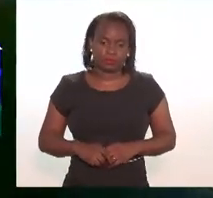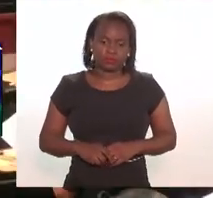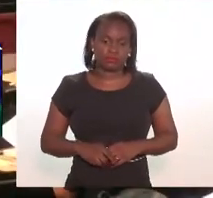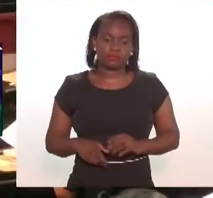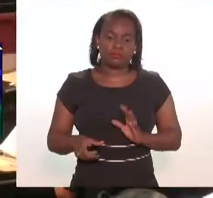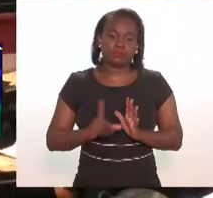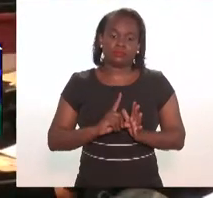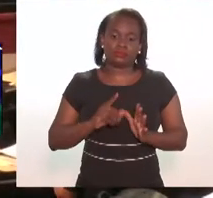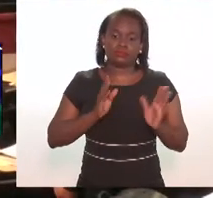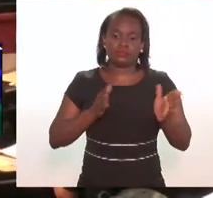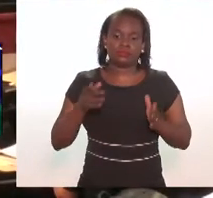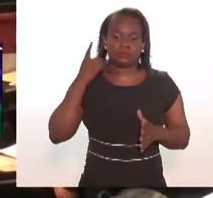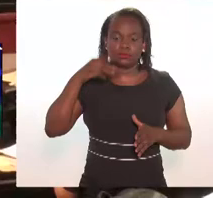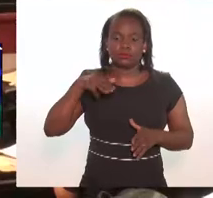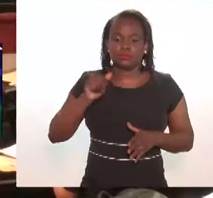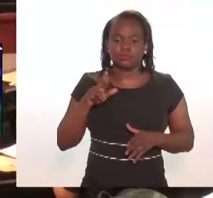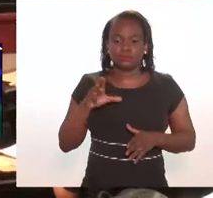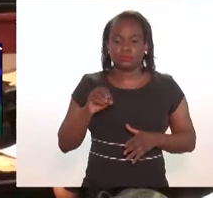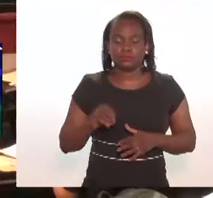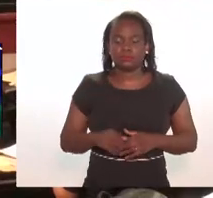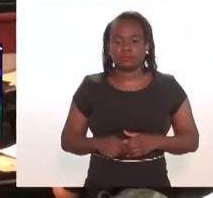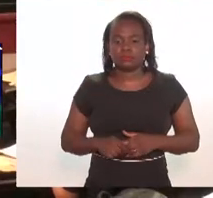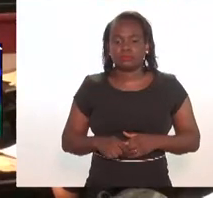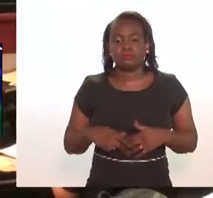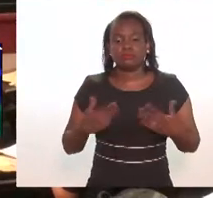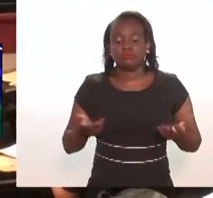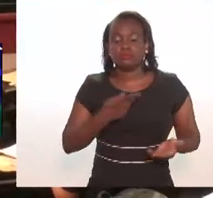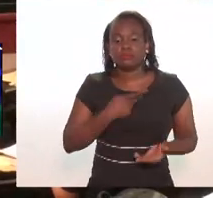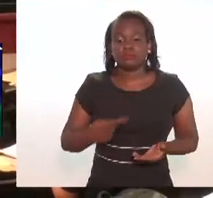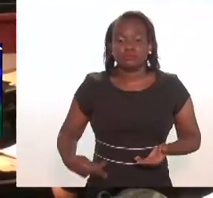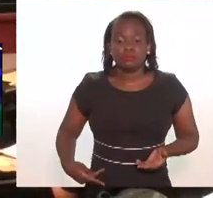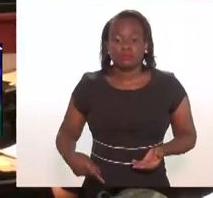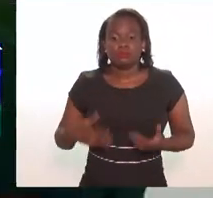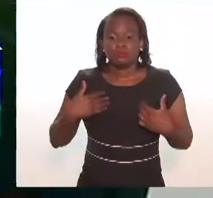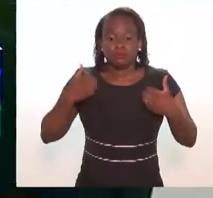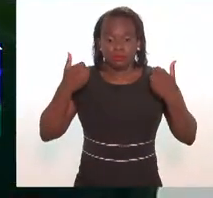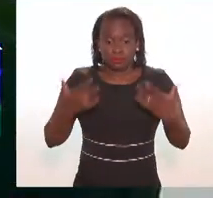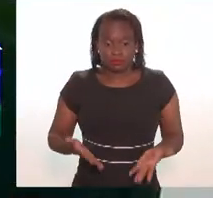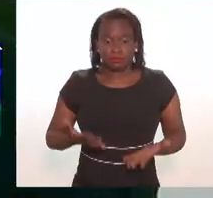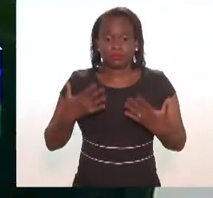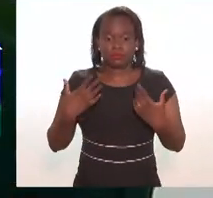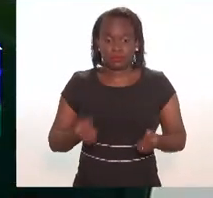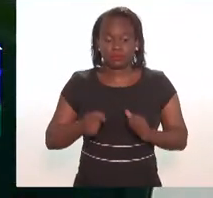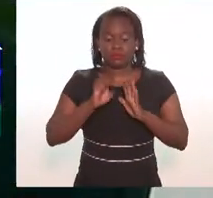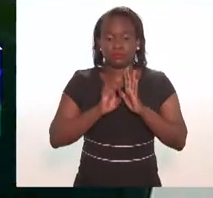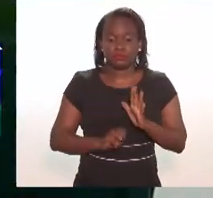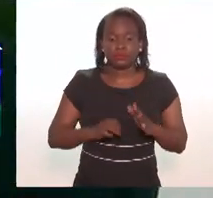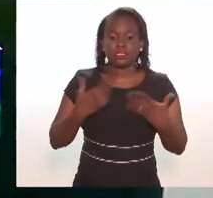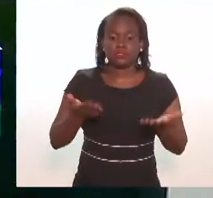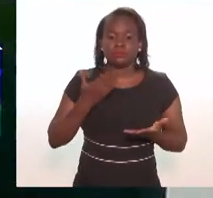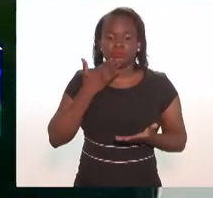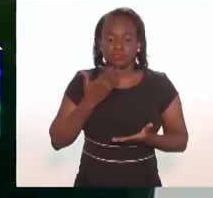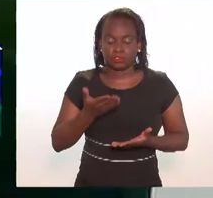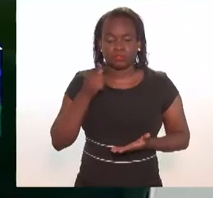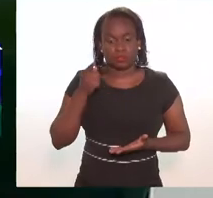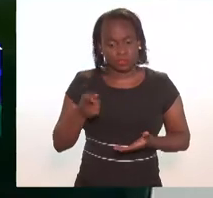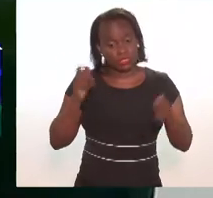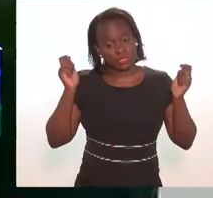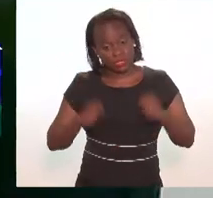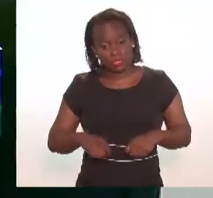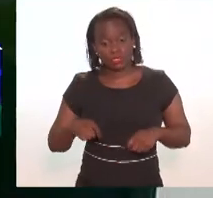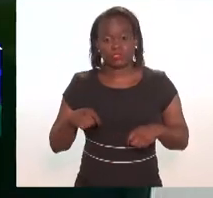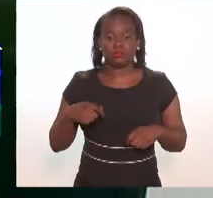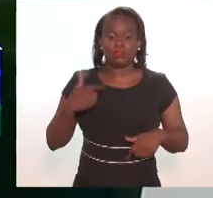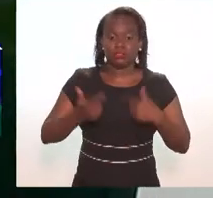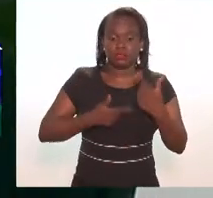Antes, porém, questão de ordem, deputado Márcio. Senhor presidente, como eu dei parecer favorável às emendas, queria solicitar a Vossa Excelência, se possível, chamar